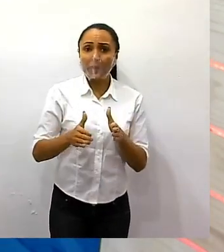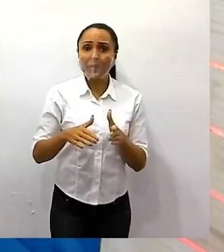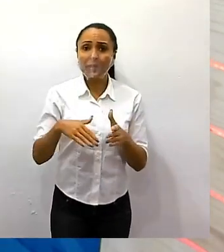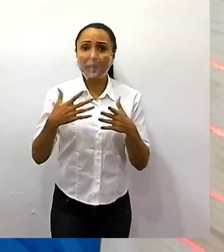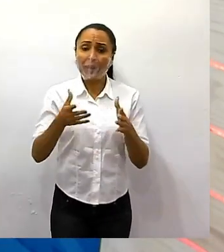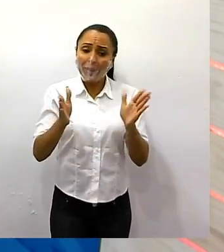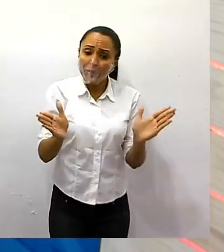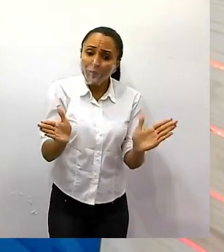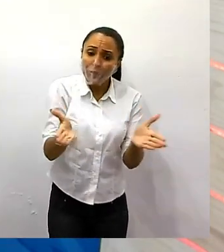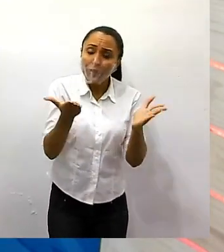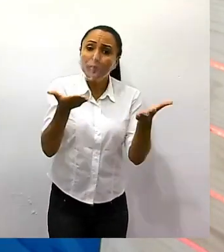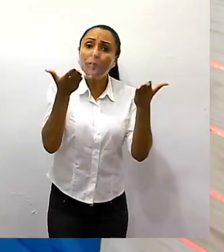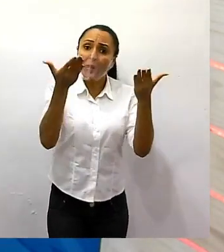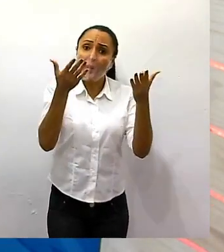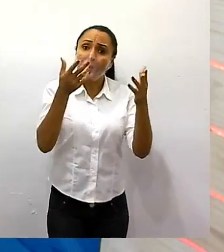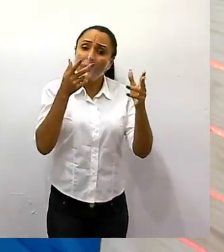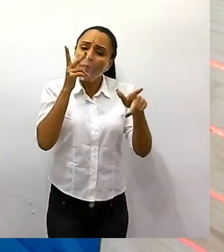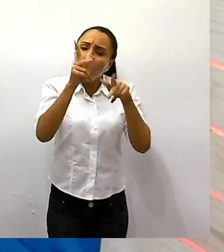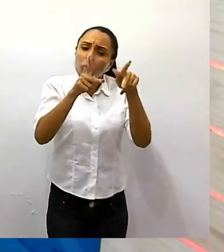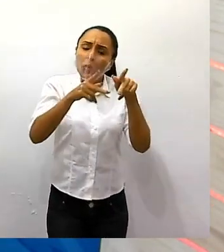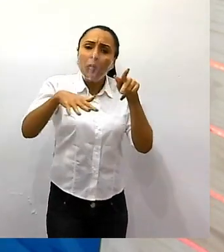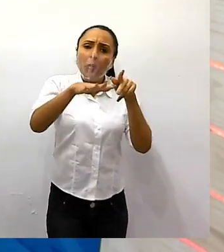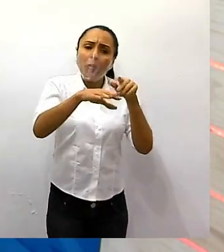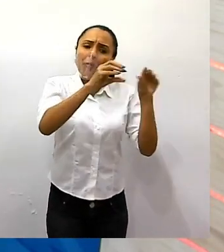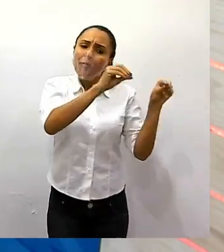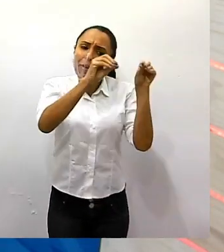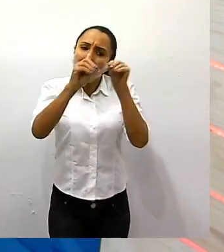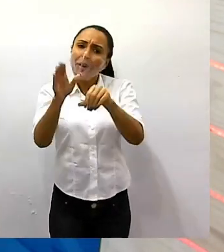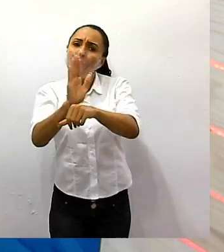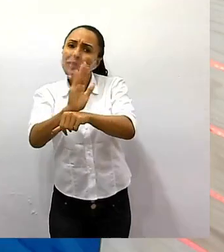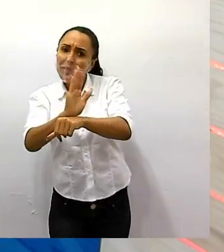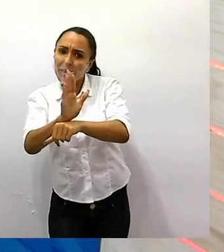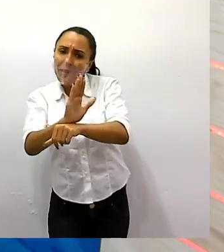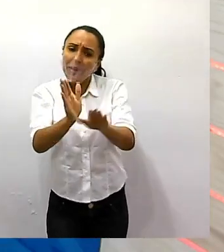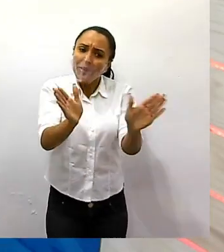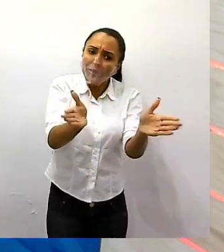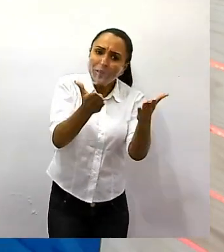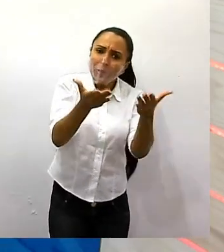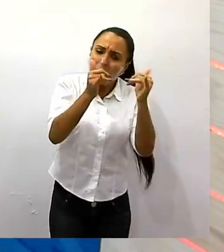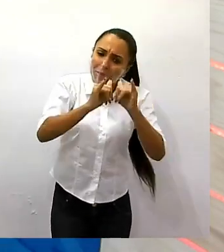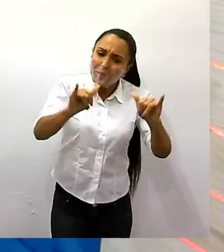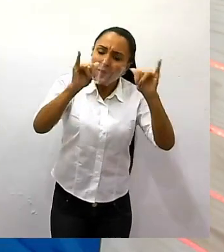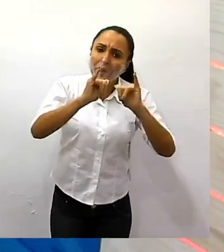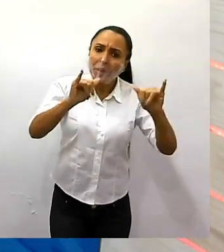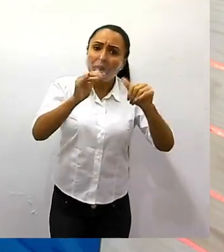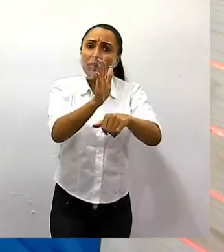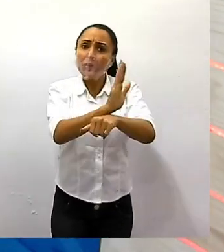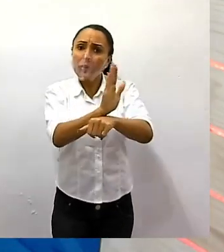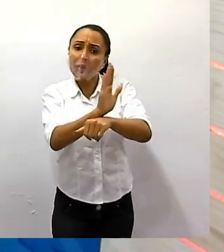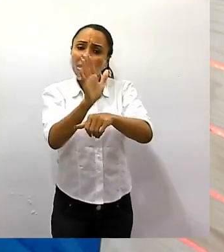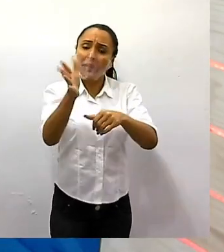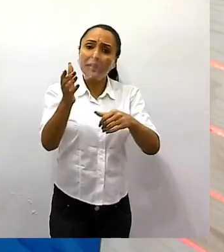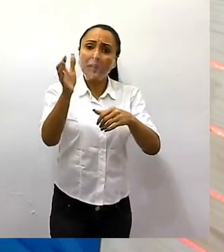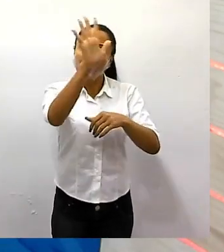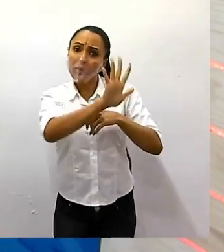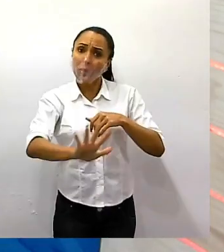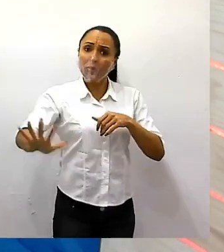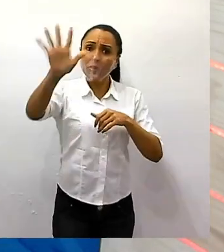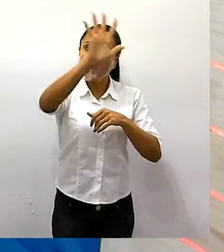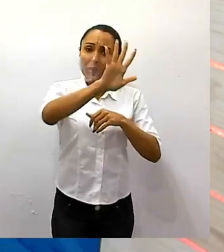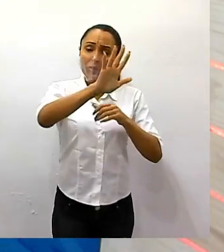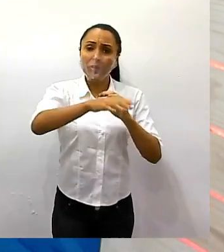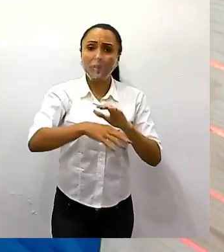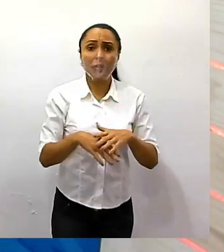né, estimular que a população vá ao cinema, que a população assista aos filmes de produção nacional. Então, já que o governo